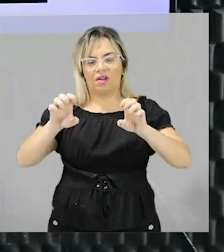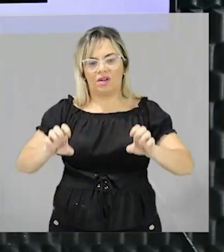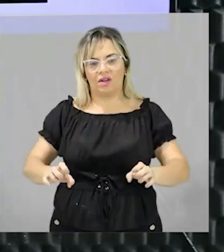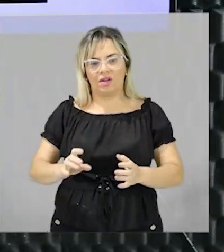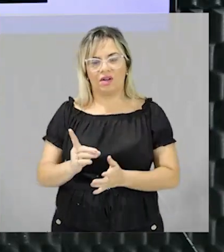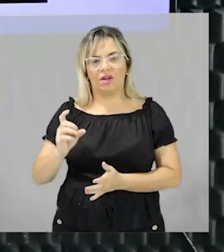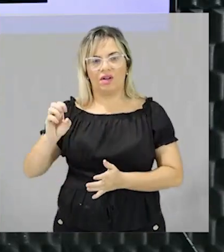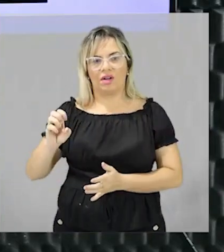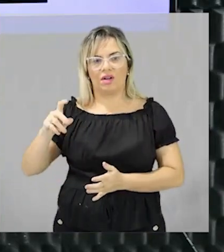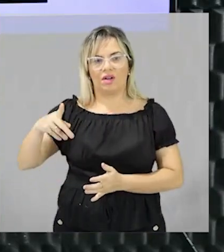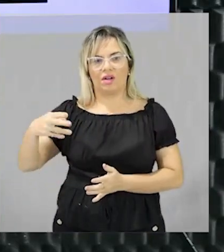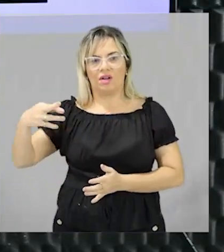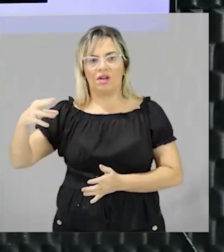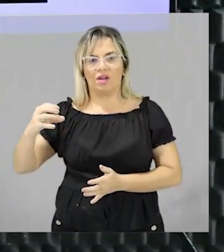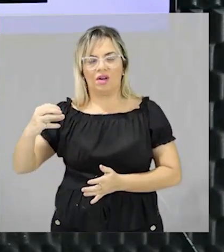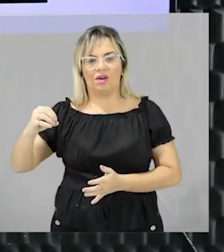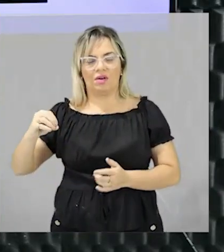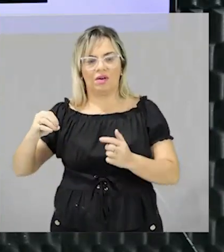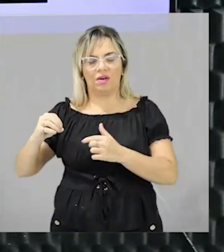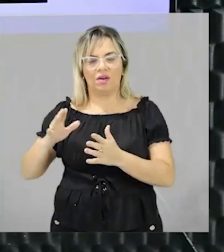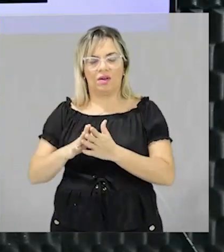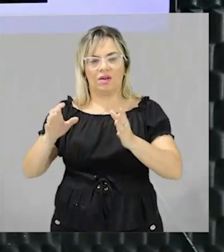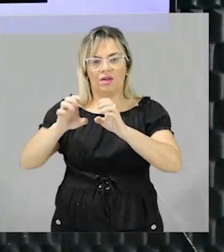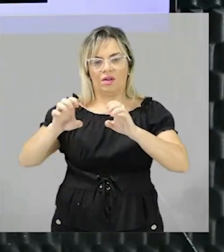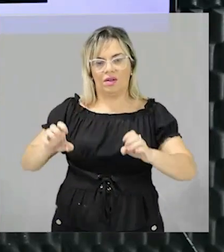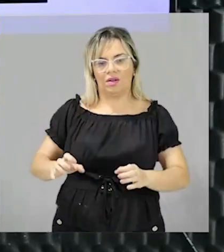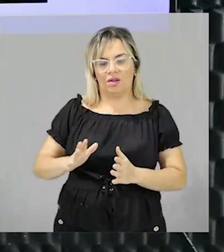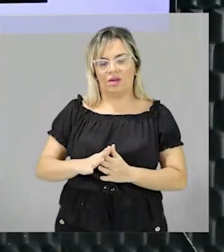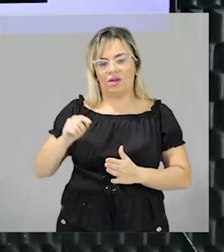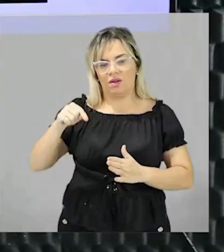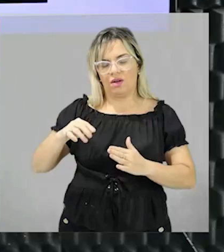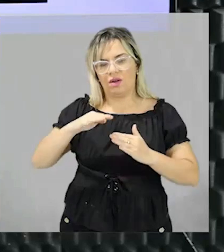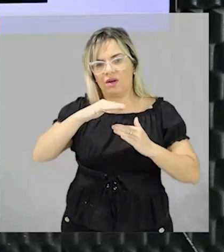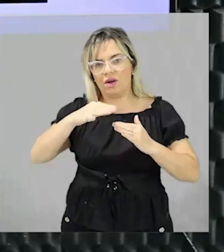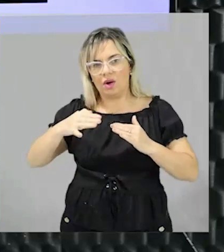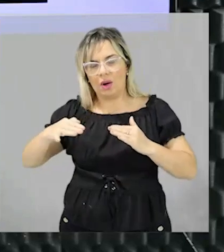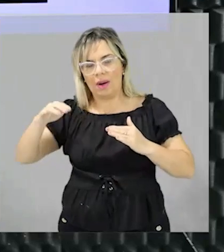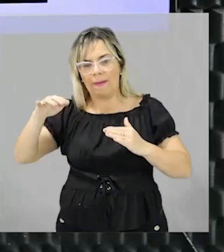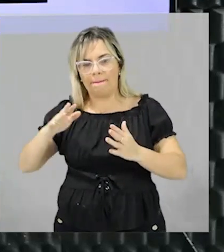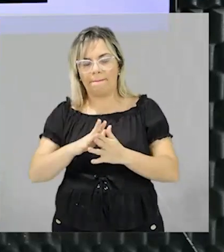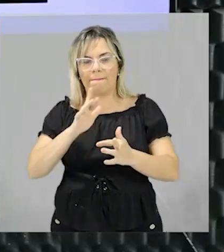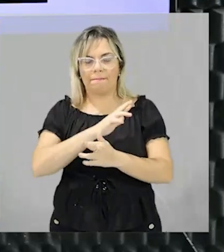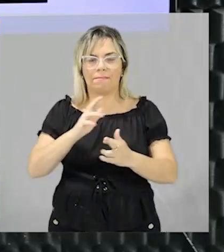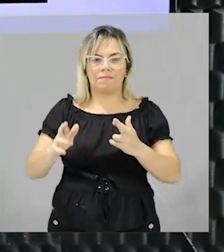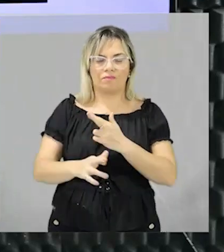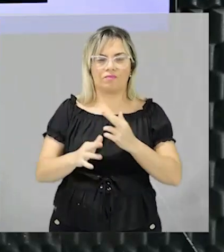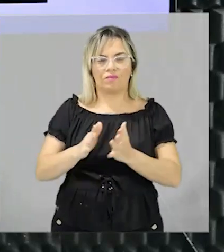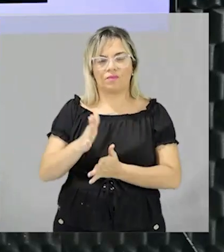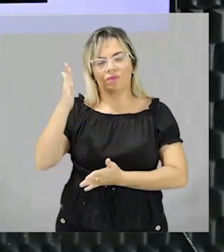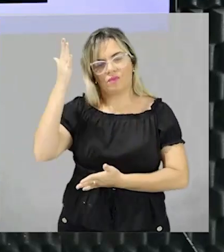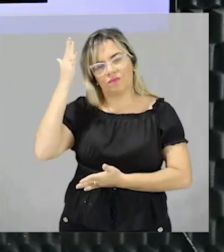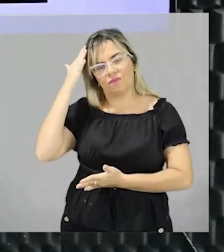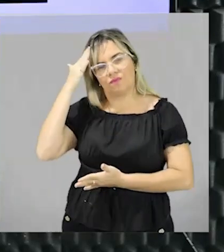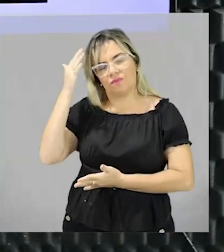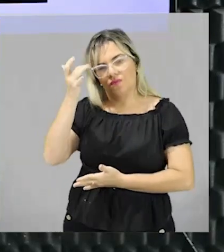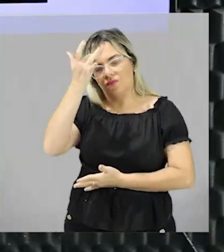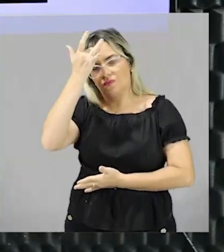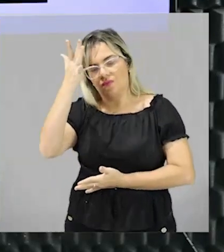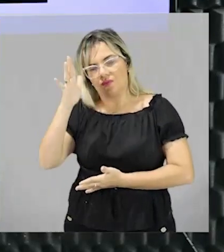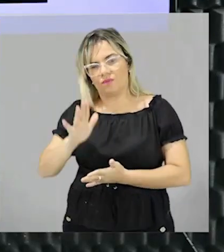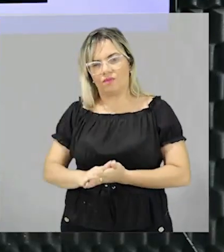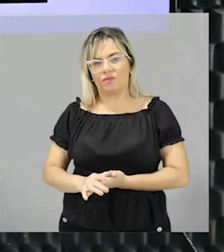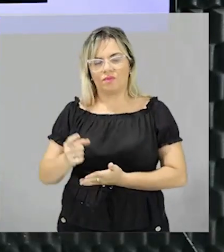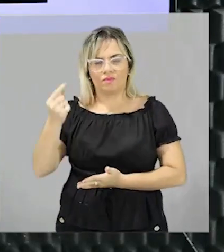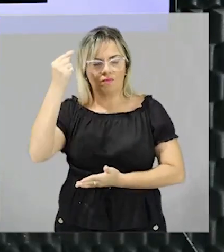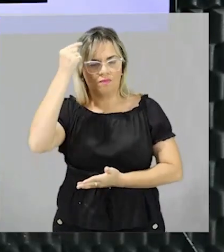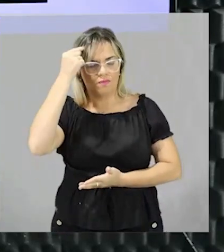as depressões, que são as relações, as estruturas rebaixadas em relação às estruturas vizinhas. Para tu entender com mais facilidade, imagina